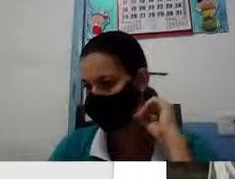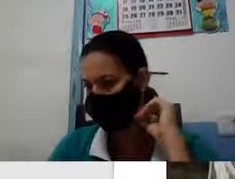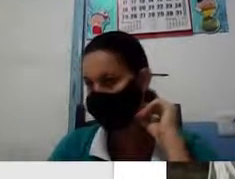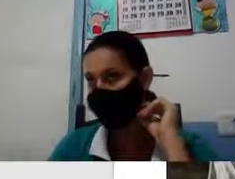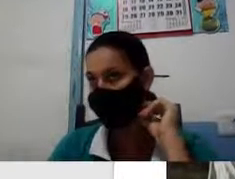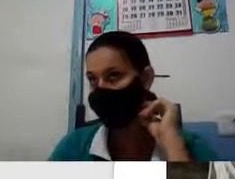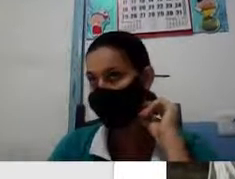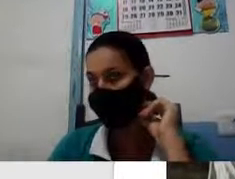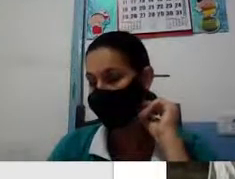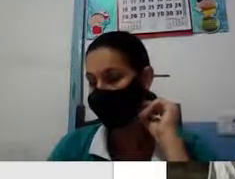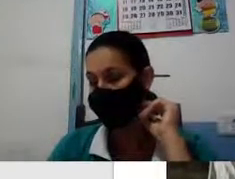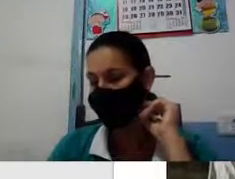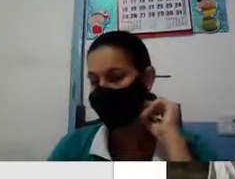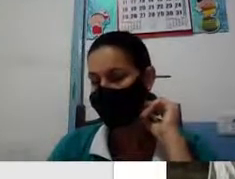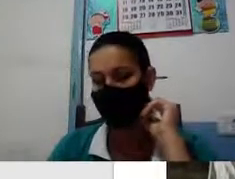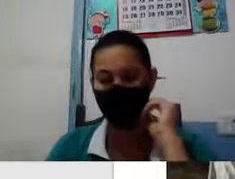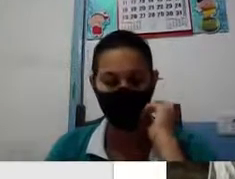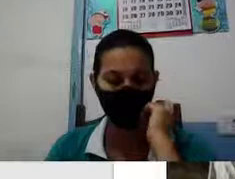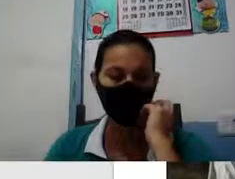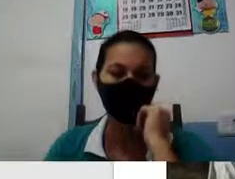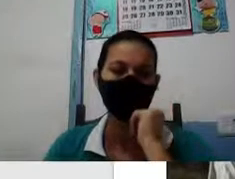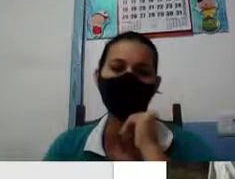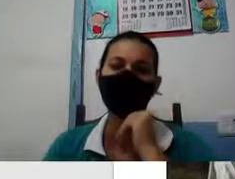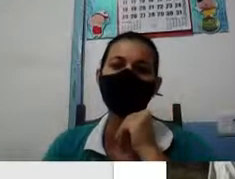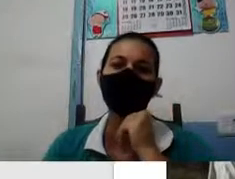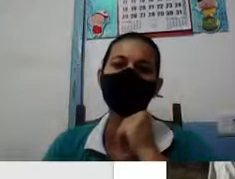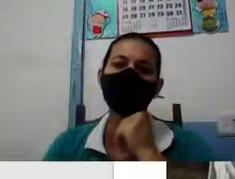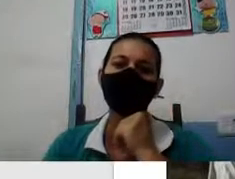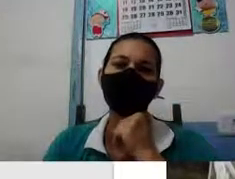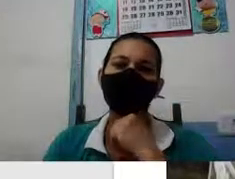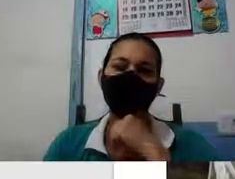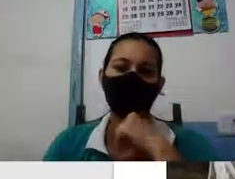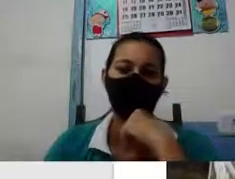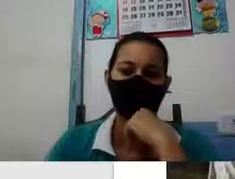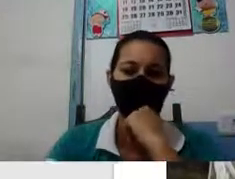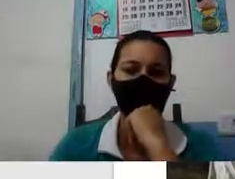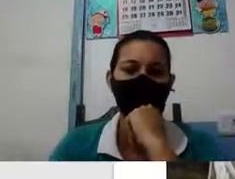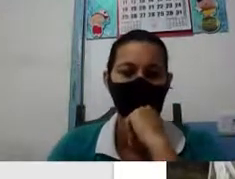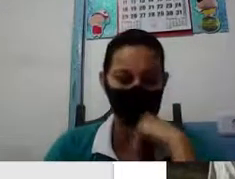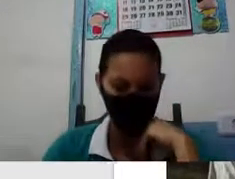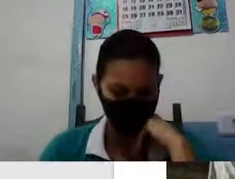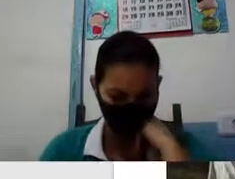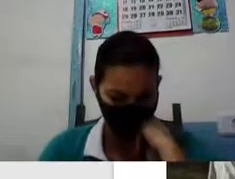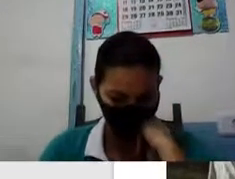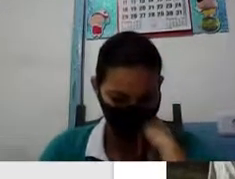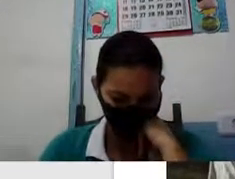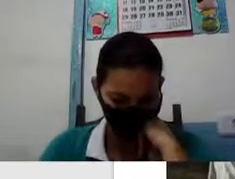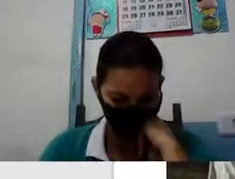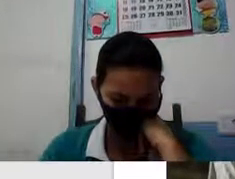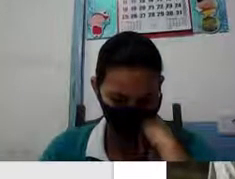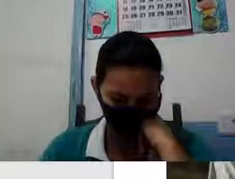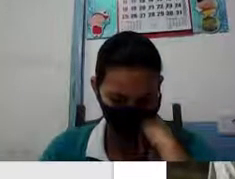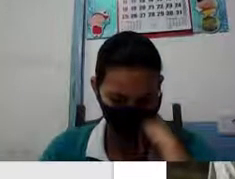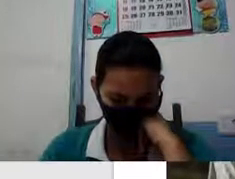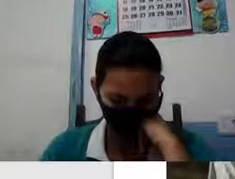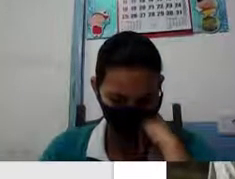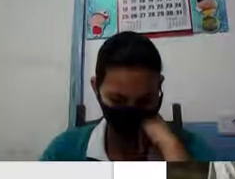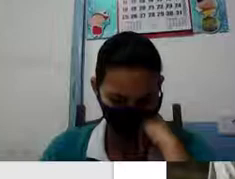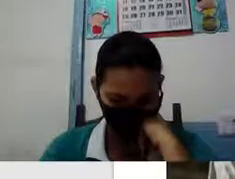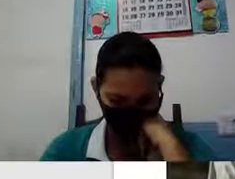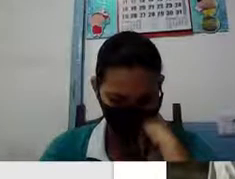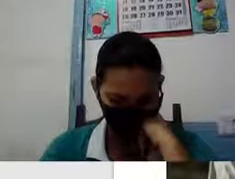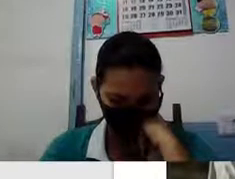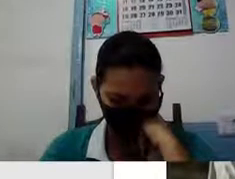composição inspirado no trabalho do também espanhol Francisco Quevedo, que se tornou célebre pela elaboração de textos de